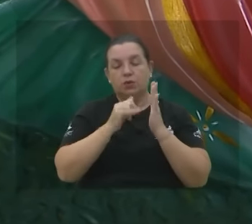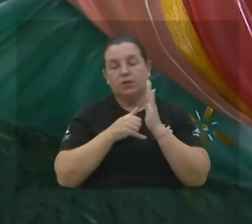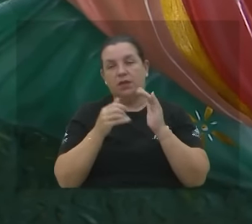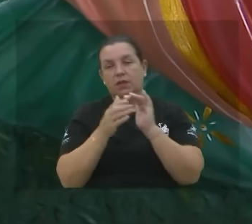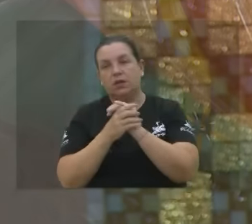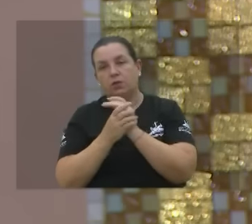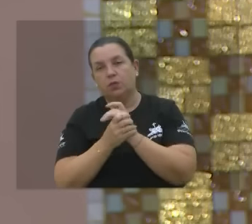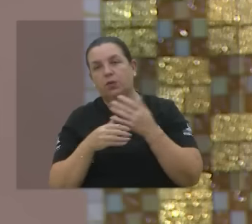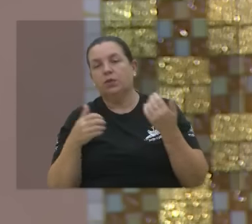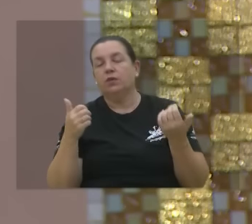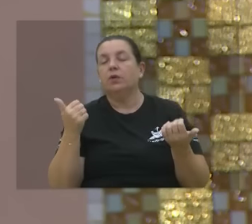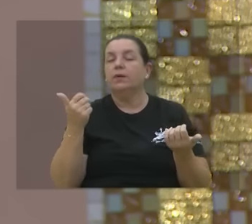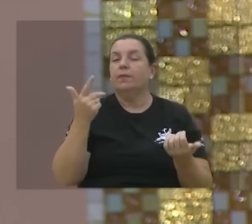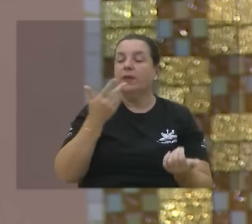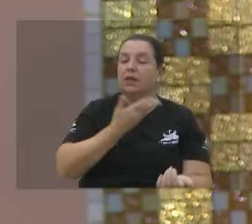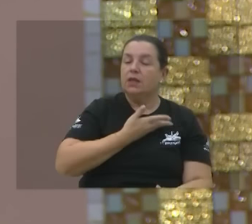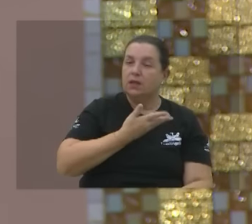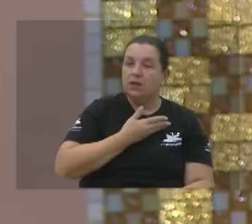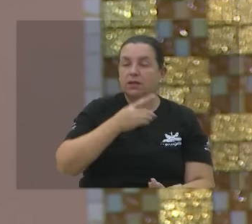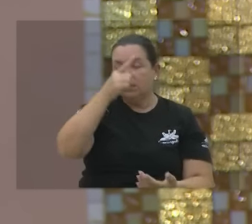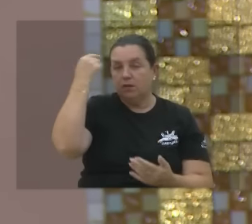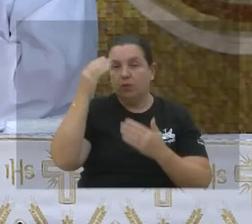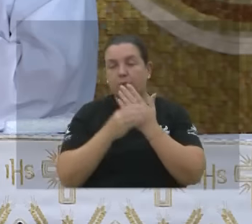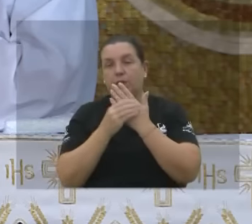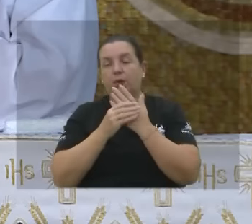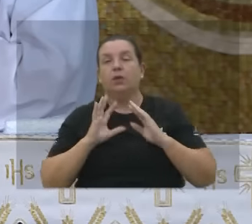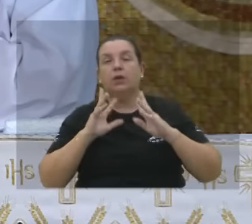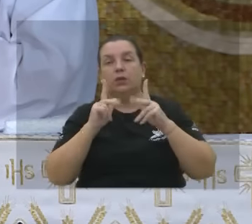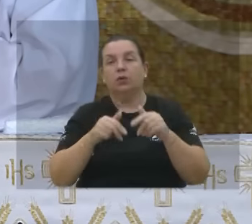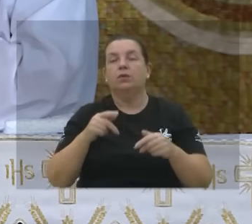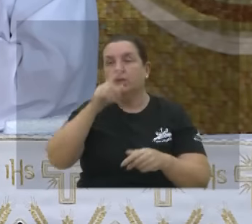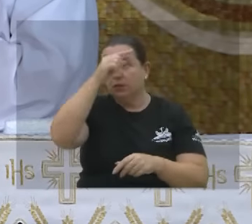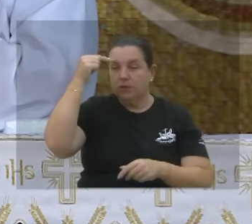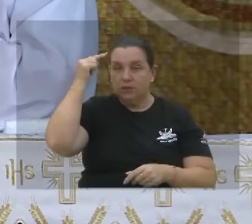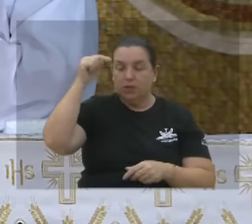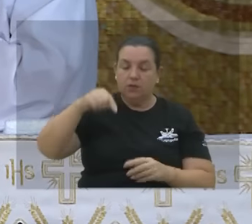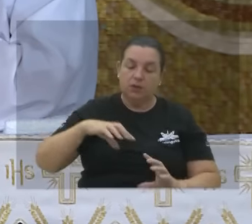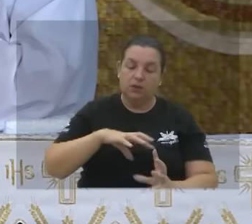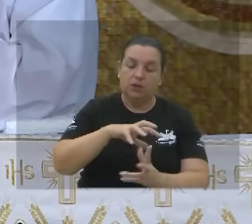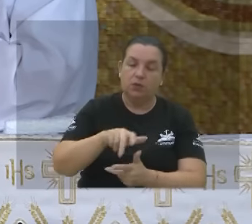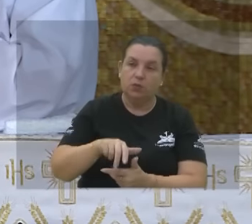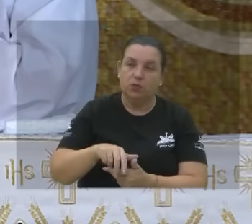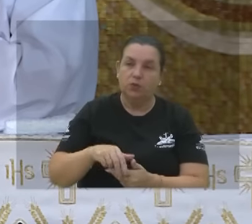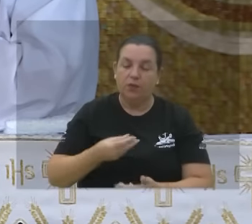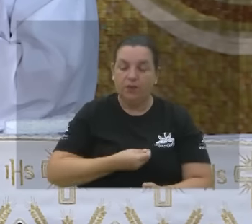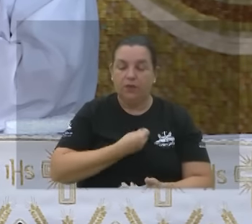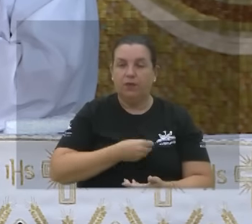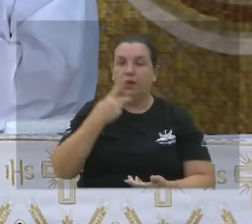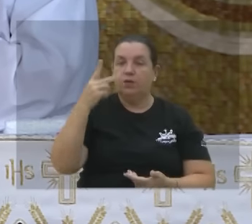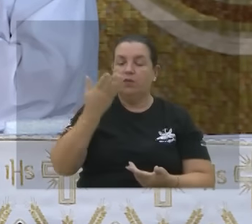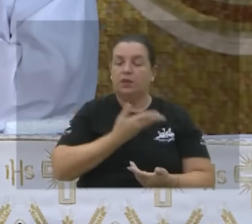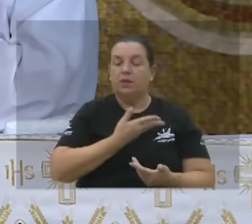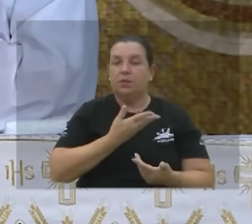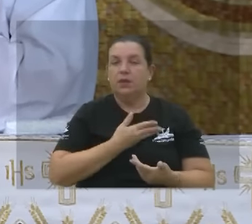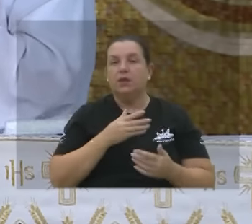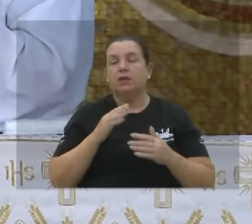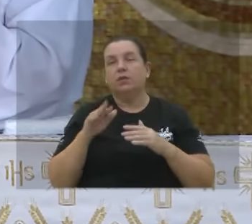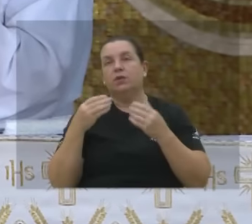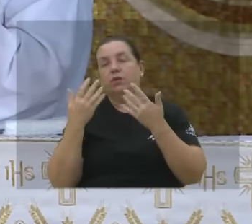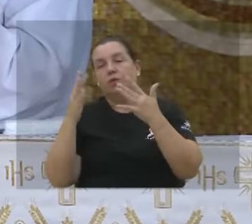apóstolos, São Pio de Pietreutina e todos os santos que neste mundo viveram a vossa amizade, a fim de